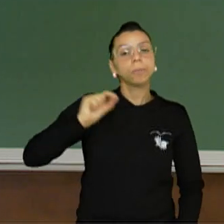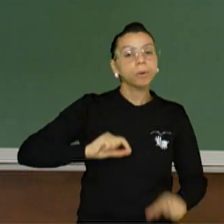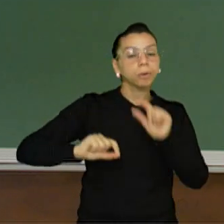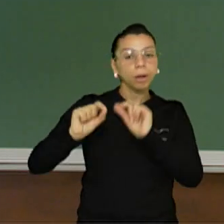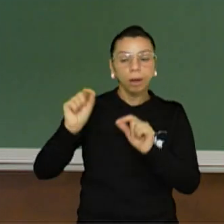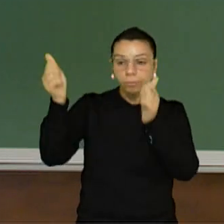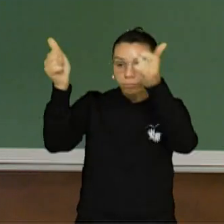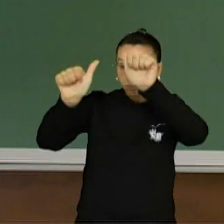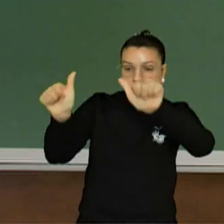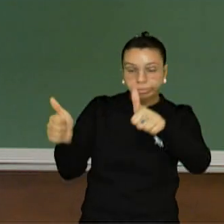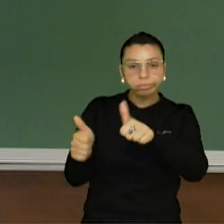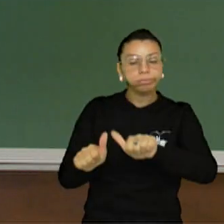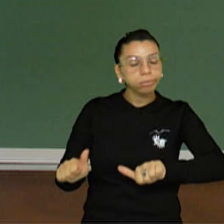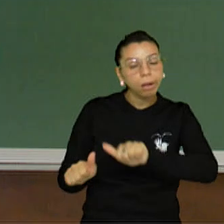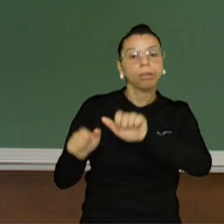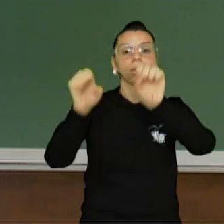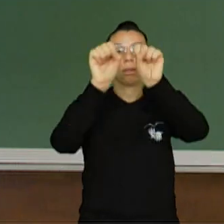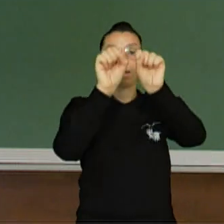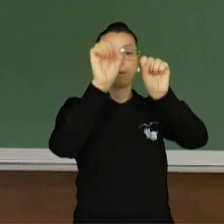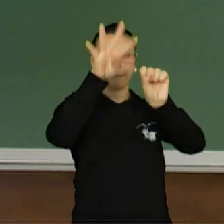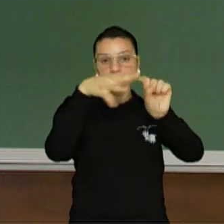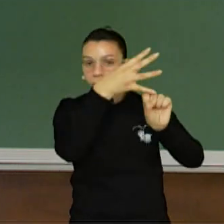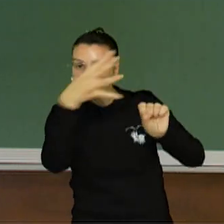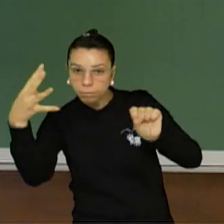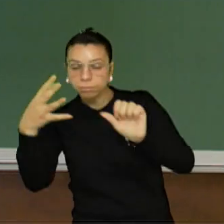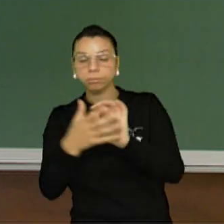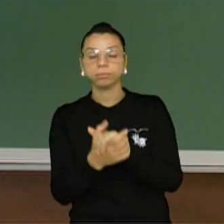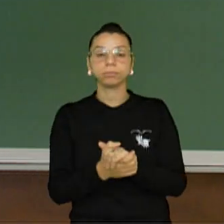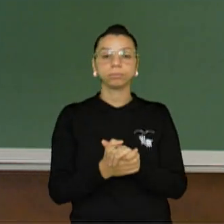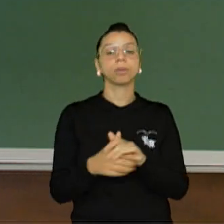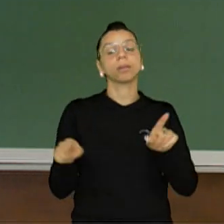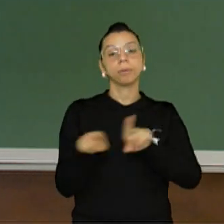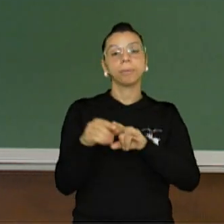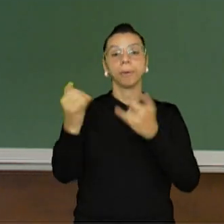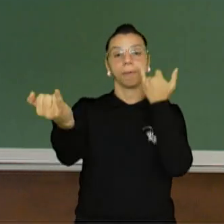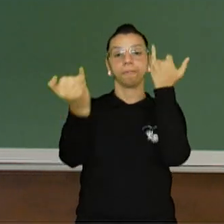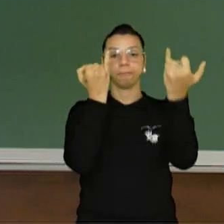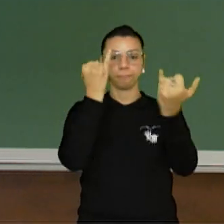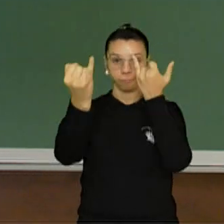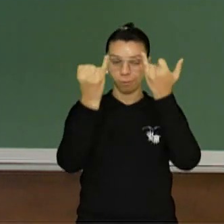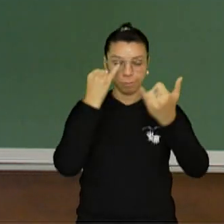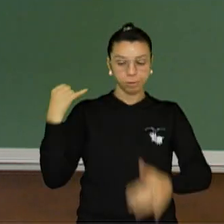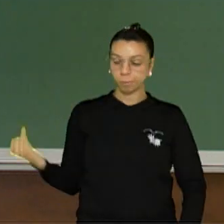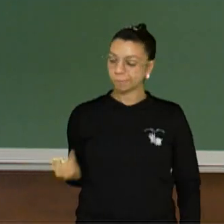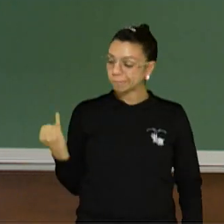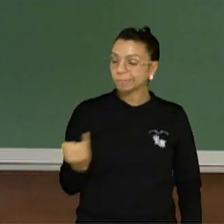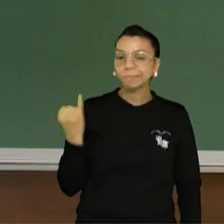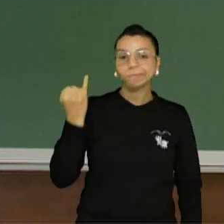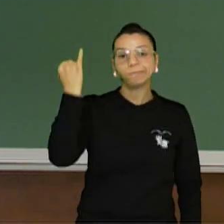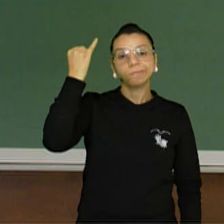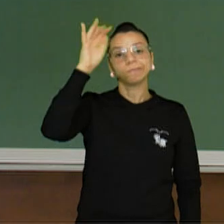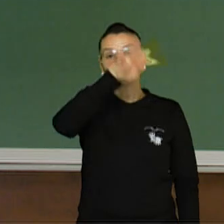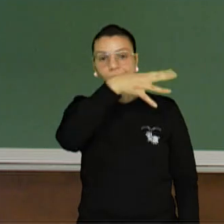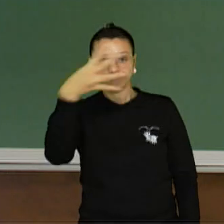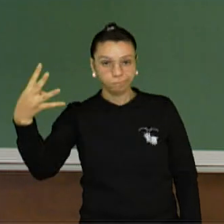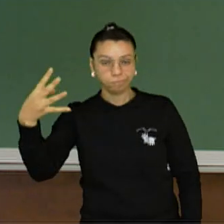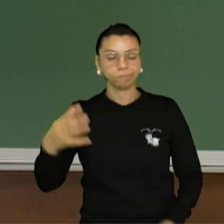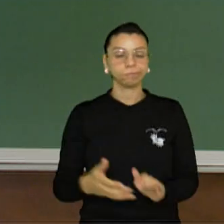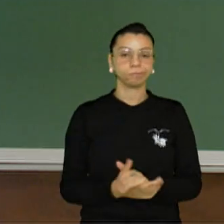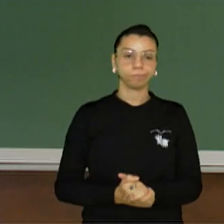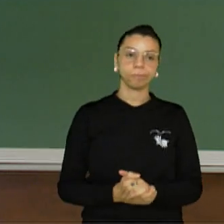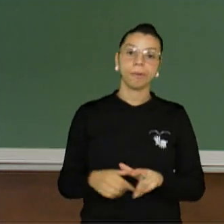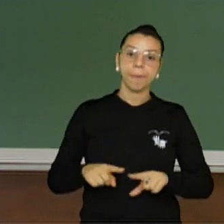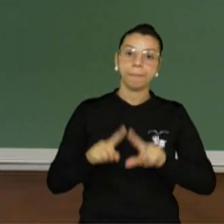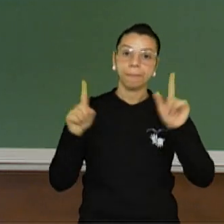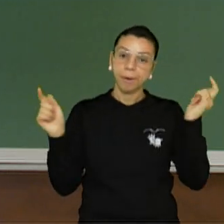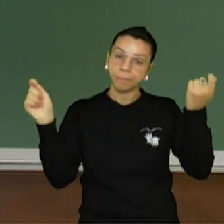diagnóstico da matriz. Ou seja, determinante da matriz nos traz informações importantes sobre ela. Bom, mas a